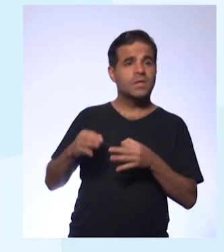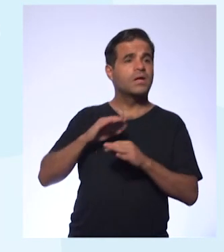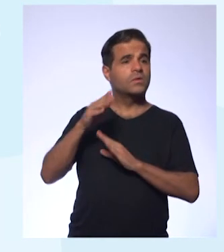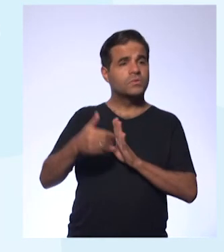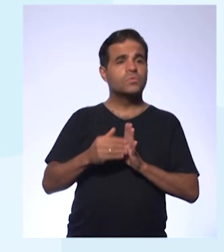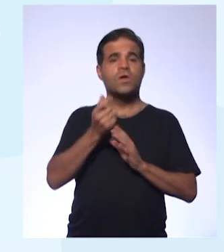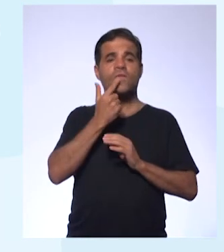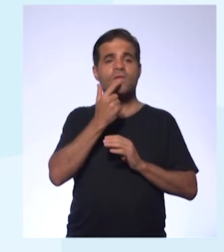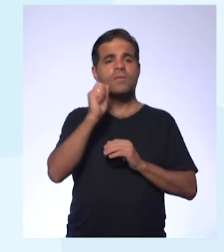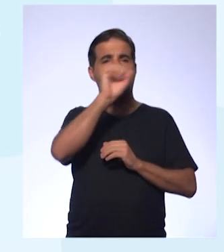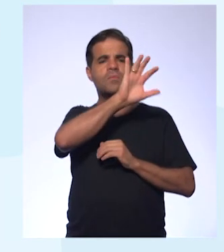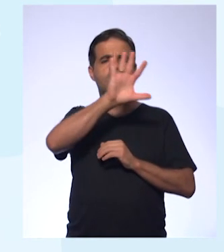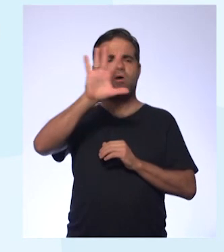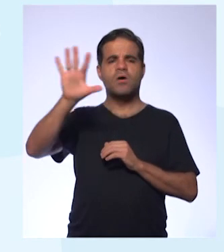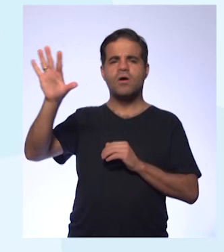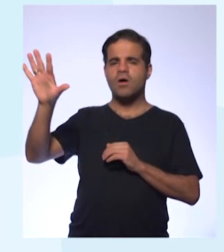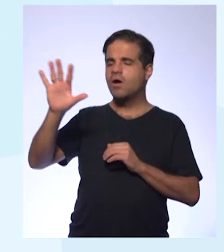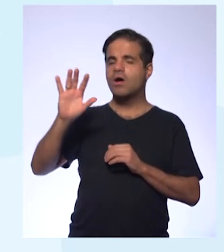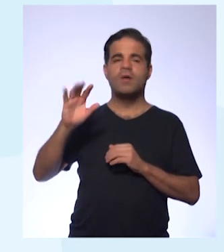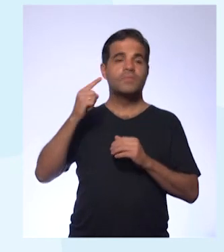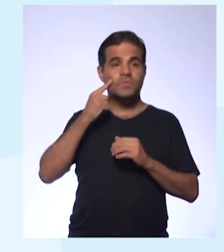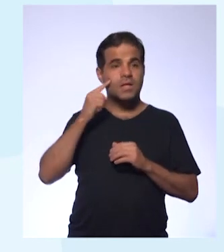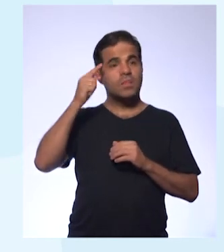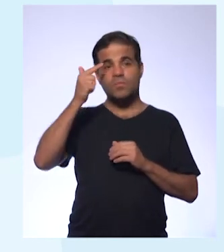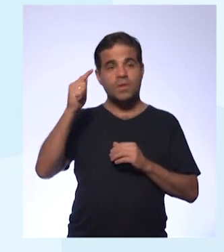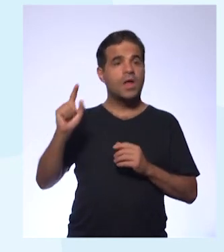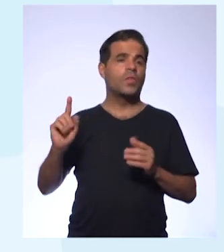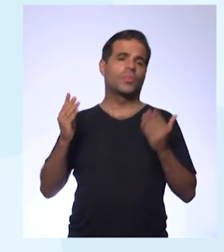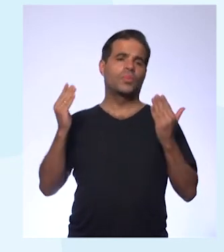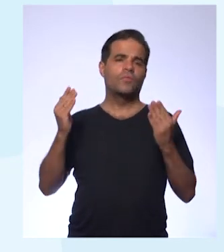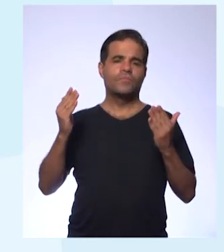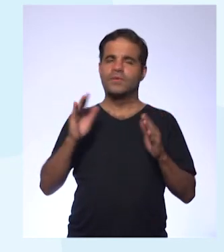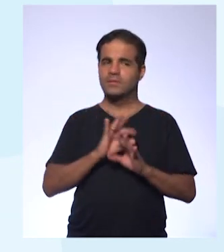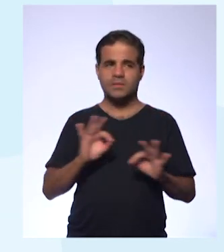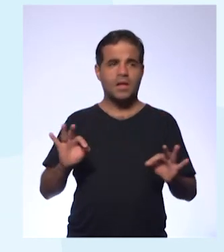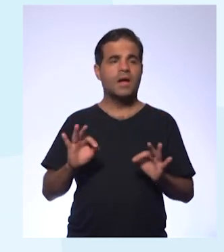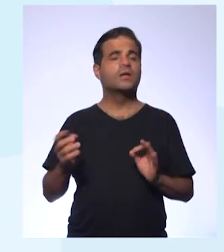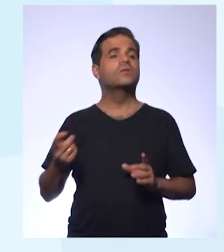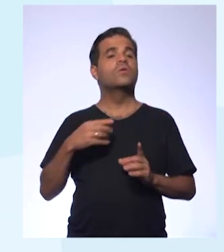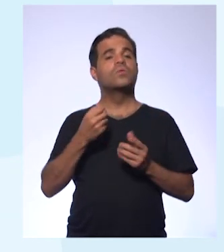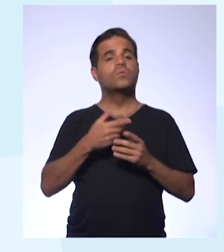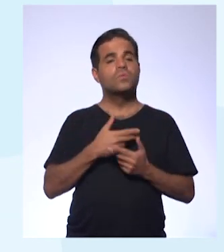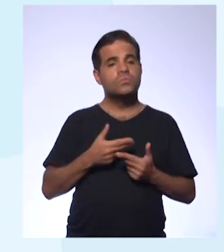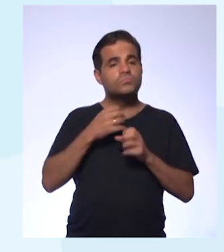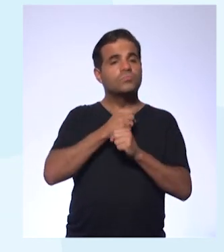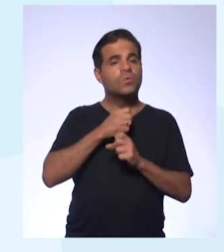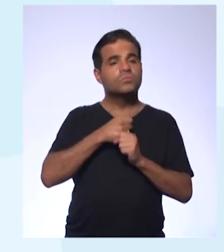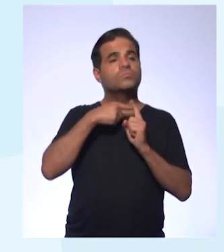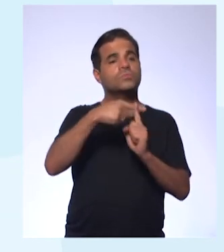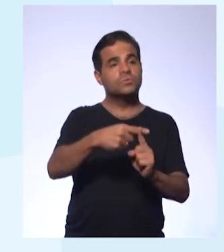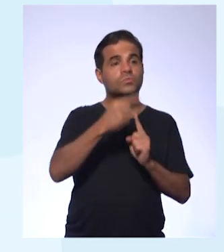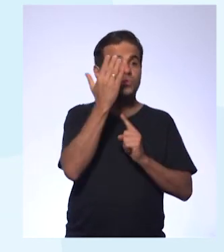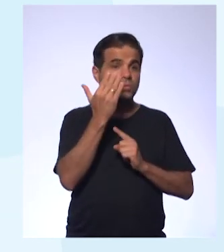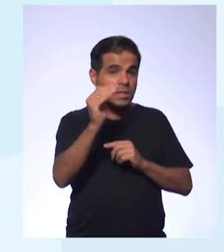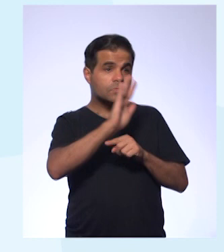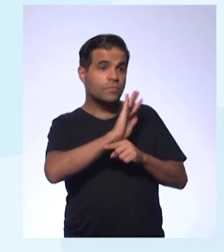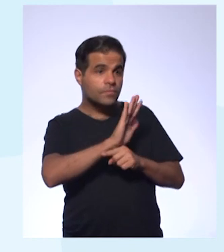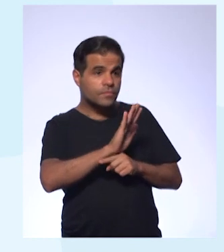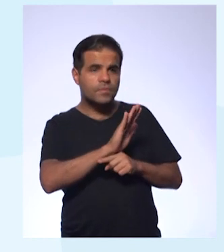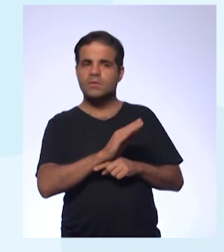tudo em vermelho para não ter dúvidas. Então, a gente só retoma os pontos positivos. O sucesso do filme